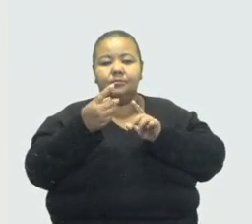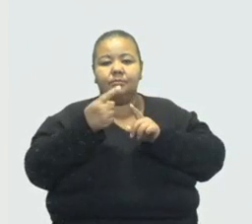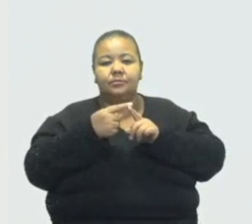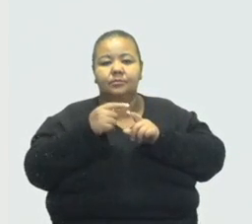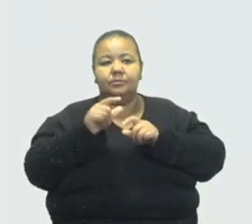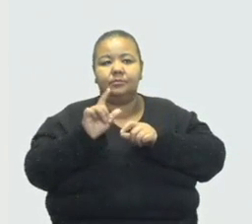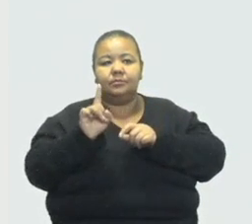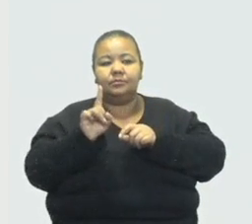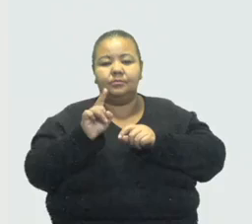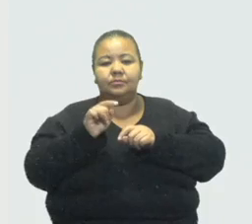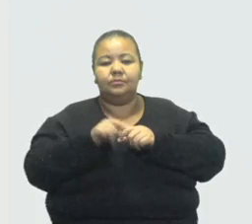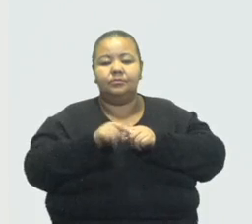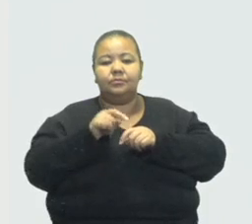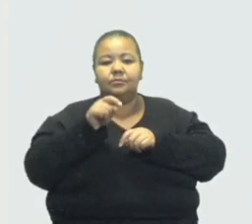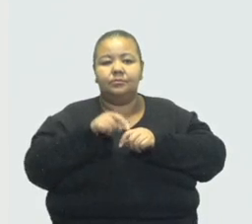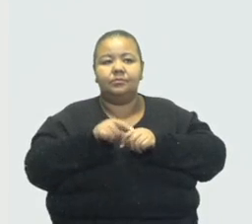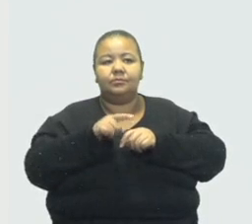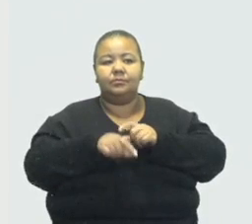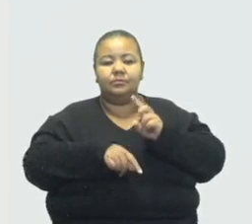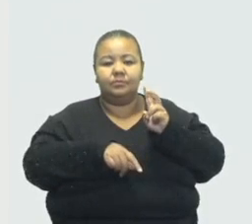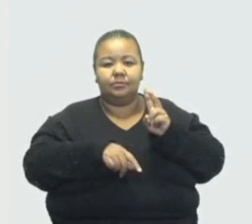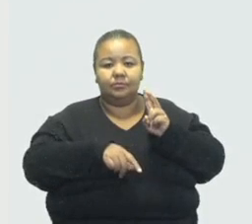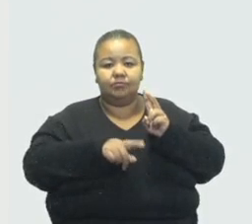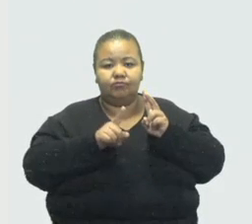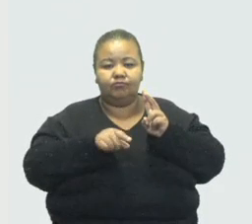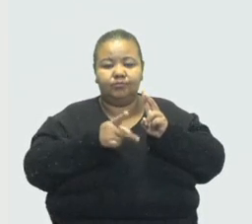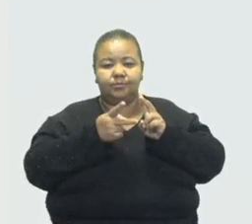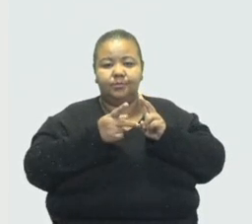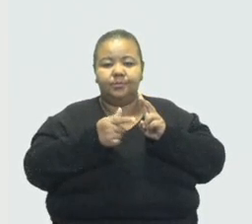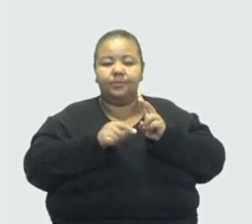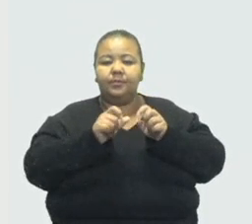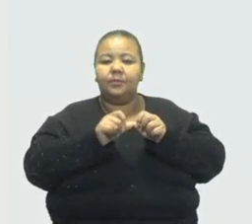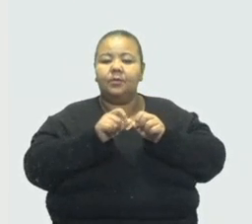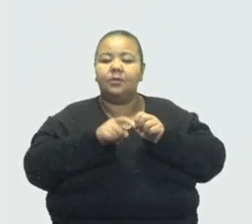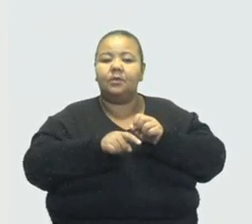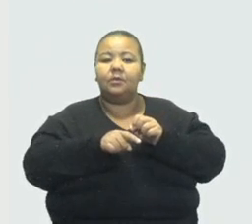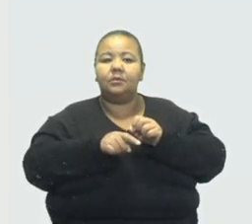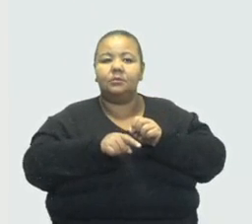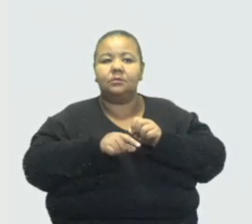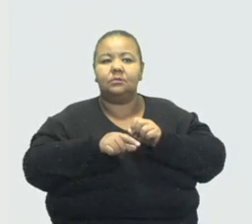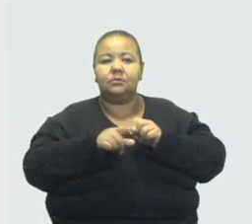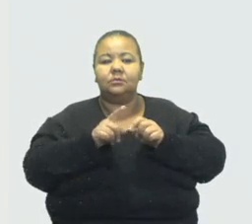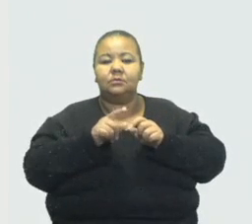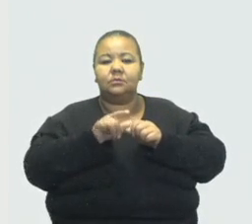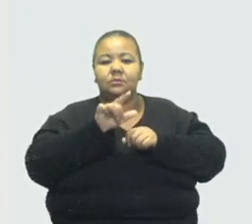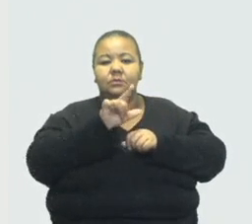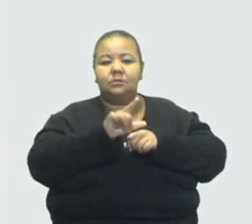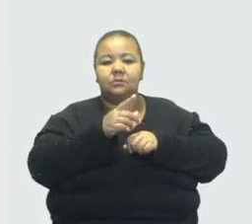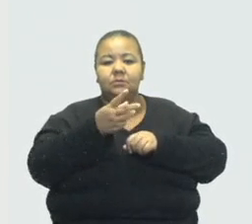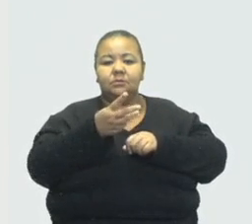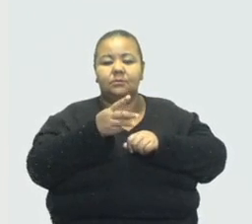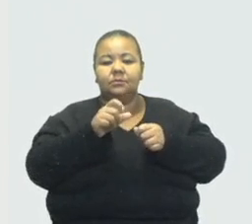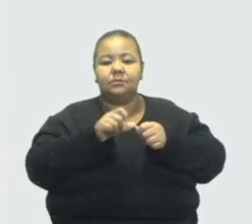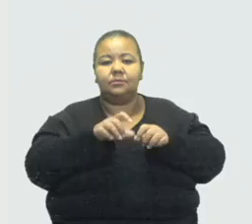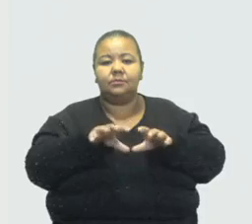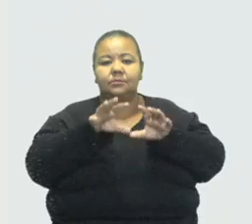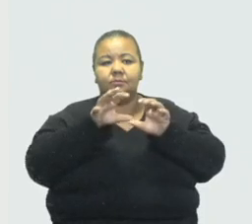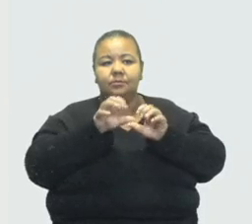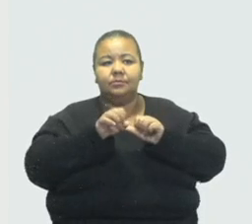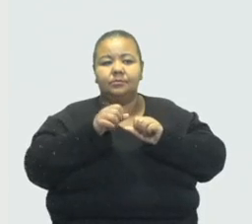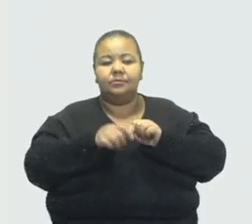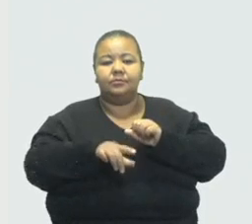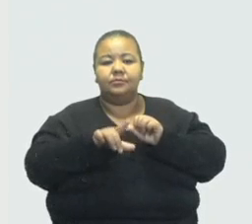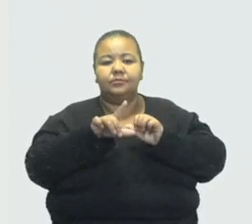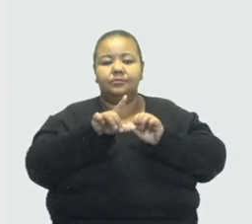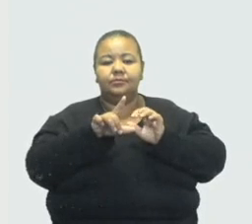linha 1. E aqui é 2, não é, professora? Então, o que eu tenho que fazer aqui? Eu tenho que fazer a linha 3, ela vai ter que receber